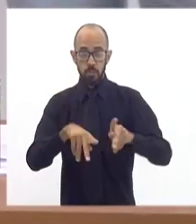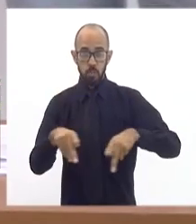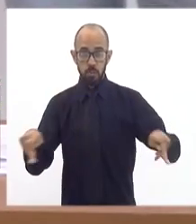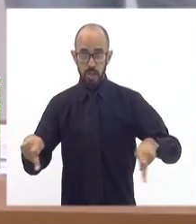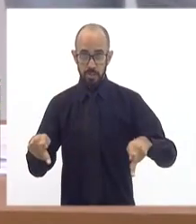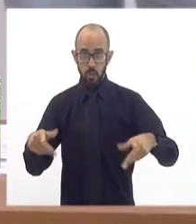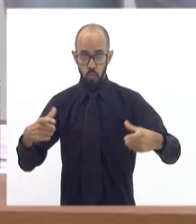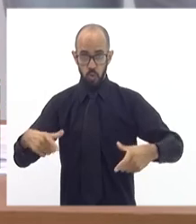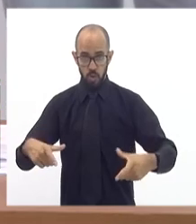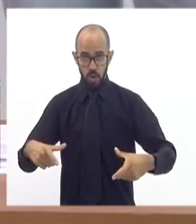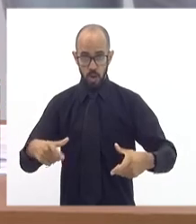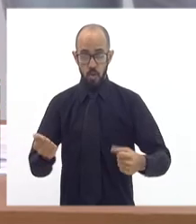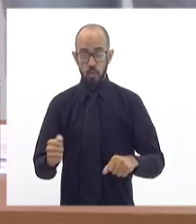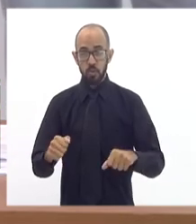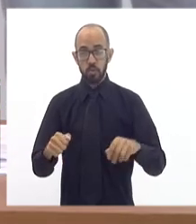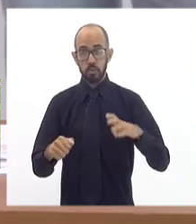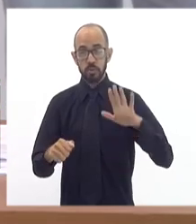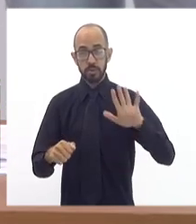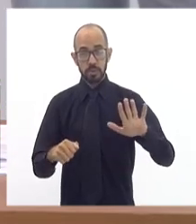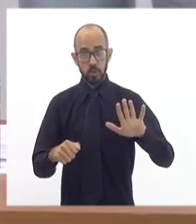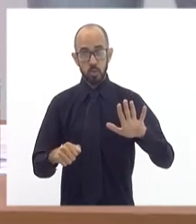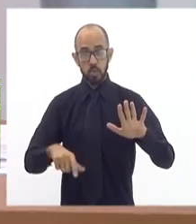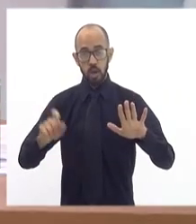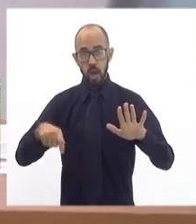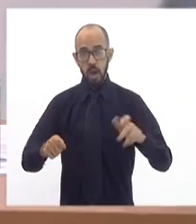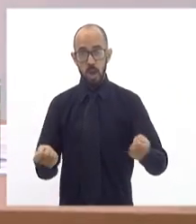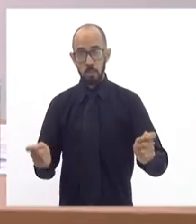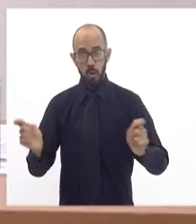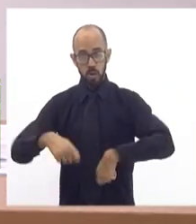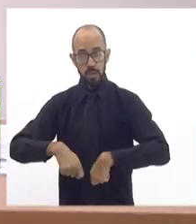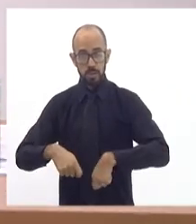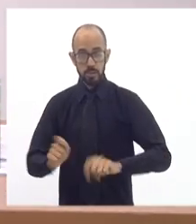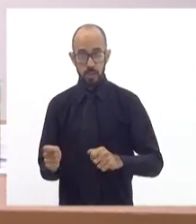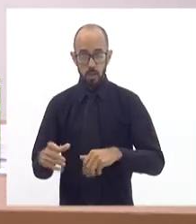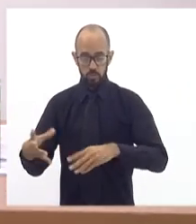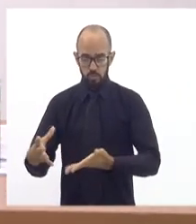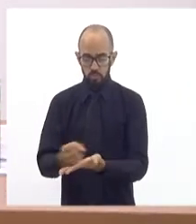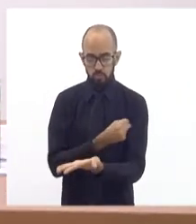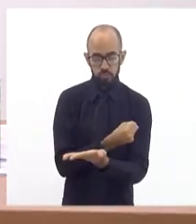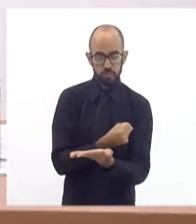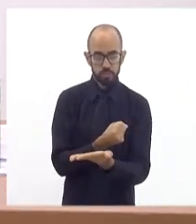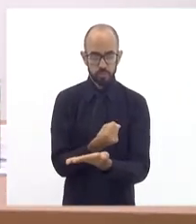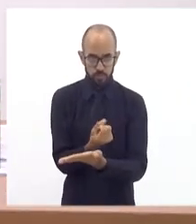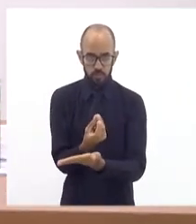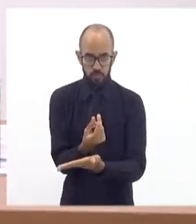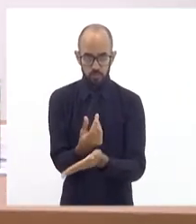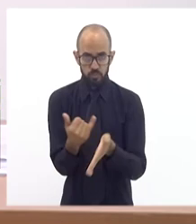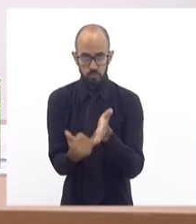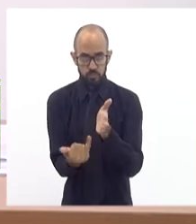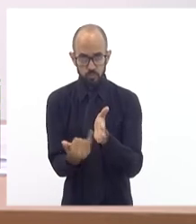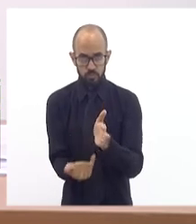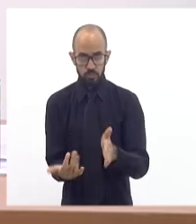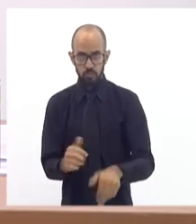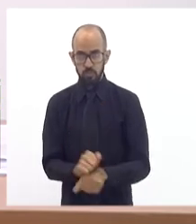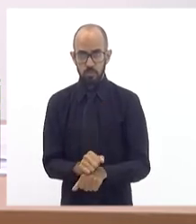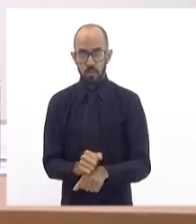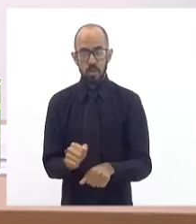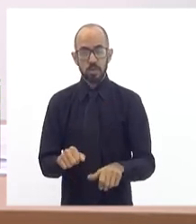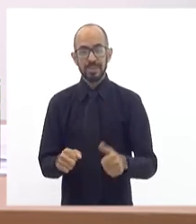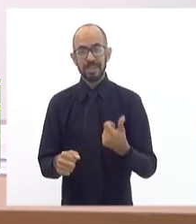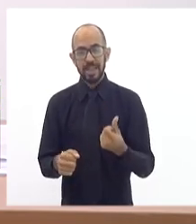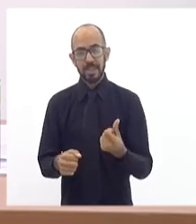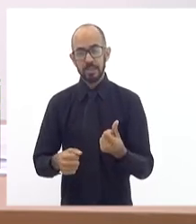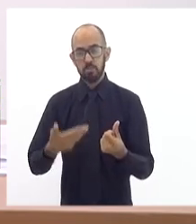cinco potencial de incremento da arrecadação tributária o estado de Janeiro e tem seis melhoria na infraestrutura pública notadamente